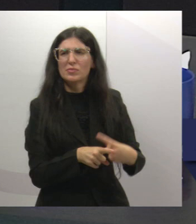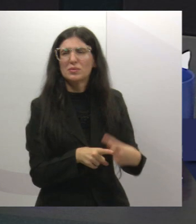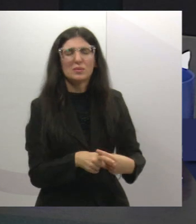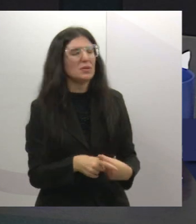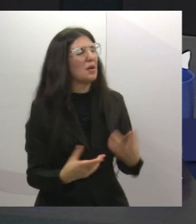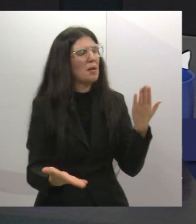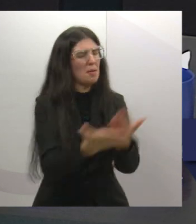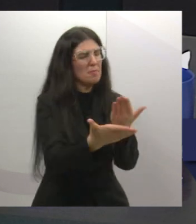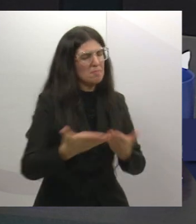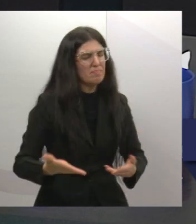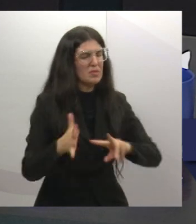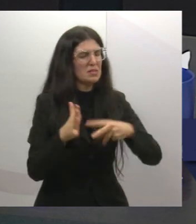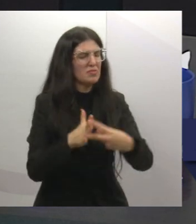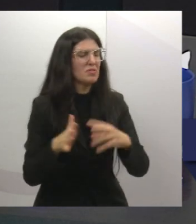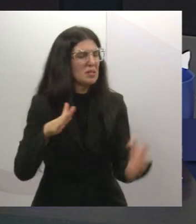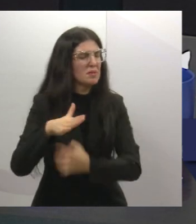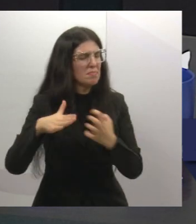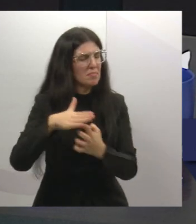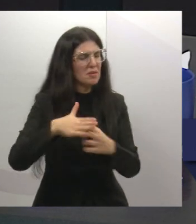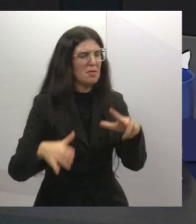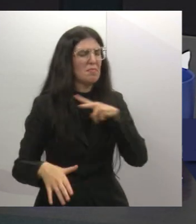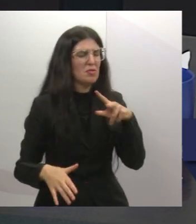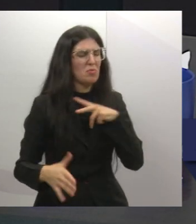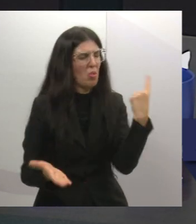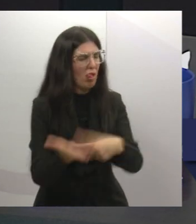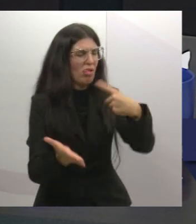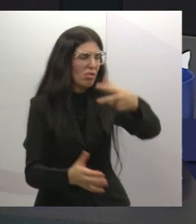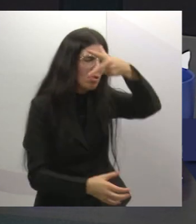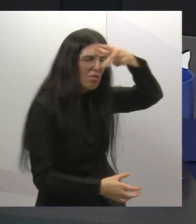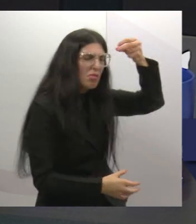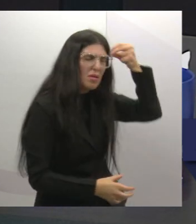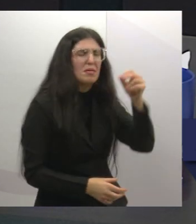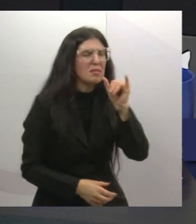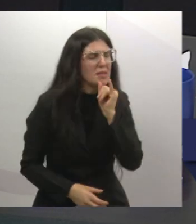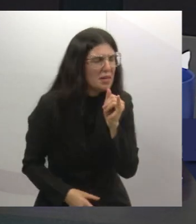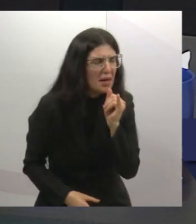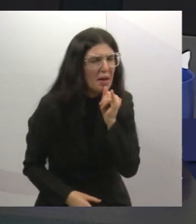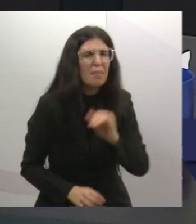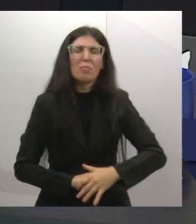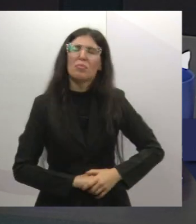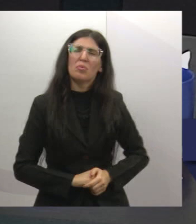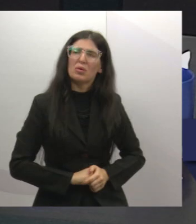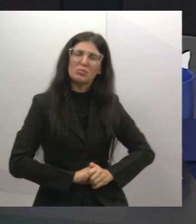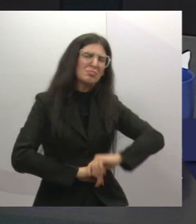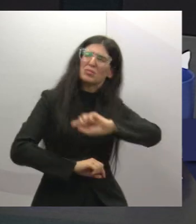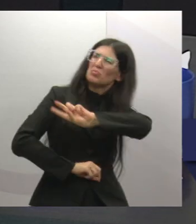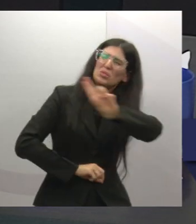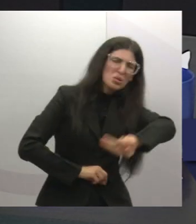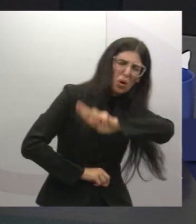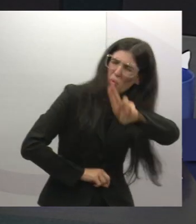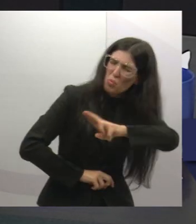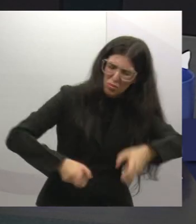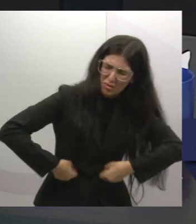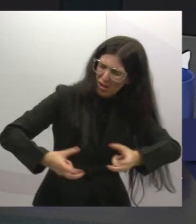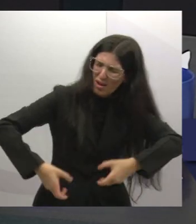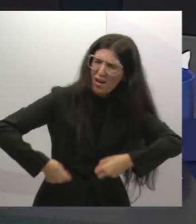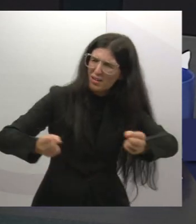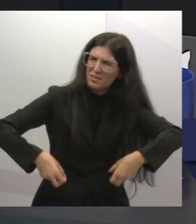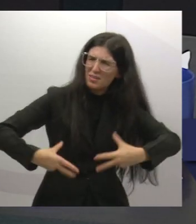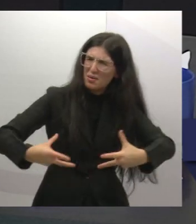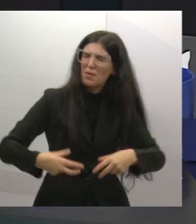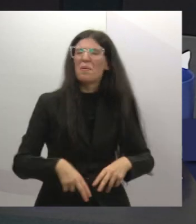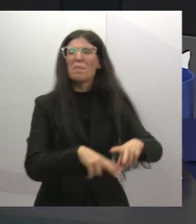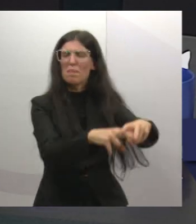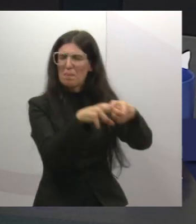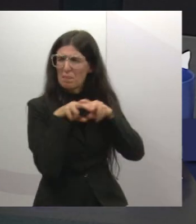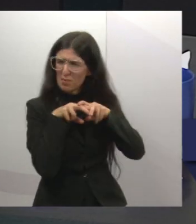licitação tomada de preço ou ata de registro de preço, então, o que você não usa, você não gasta, você só empenha. Por isso que na despesa,